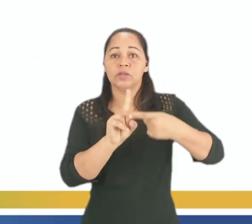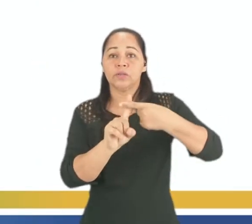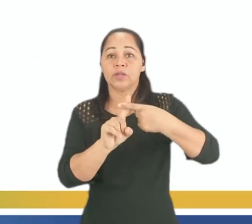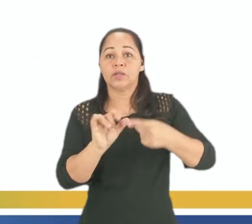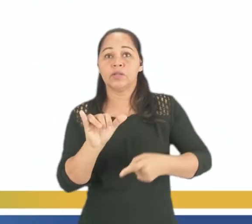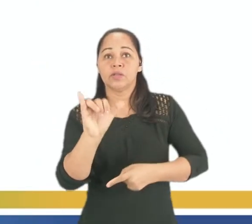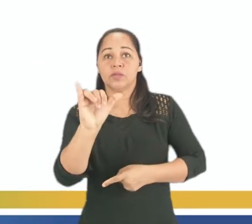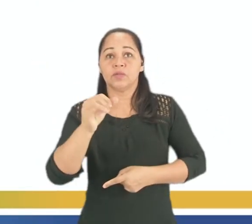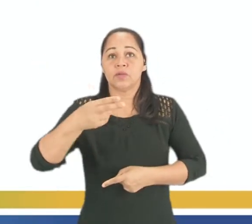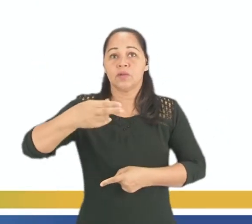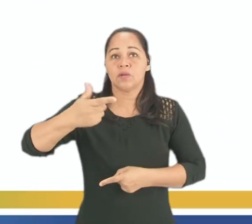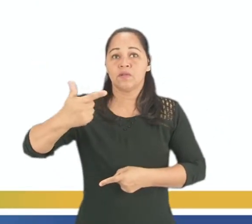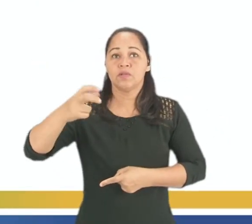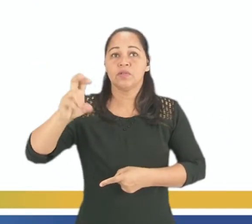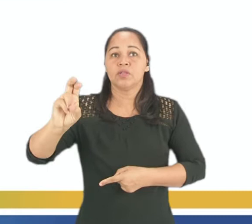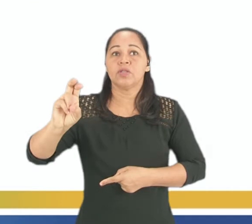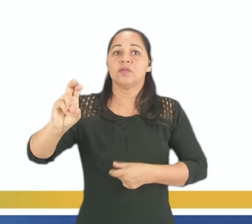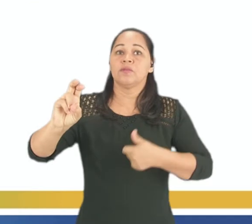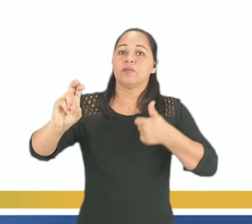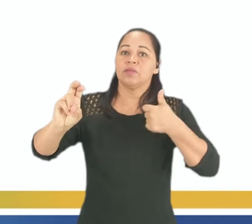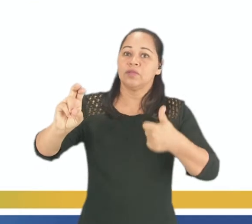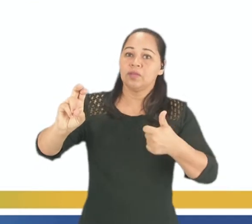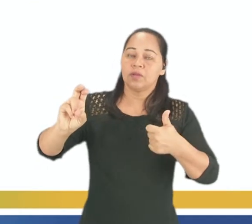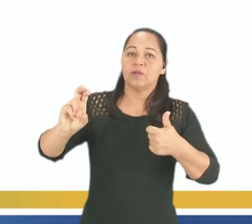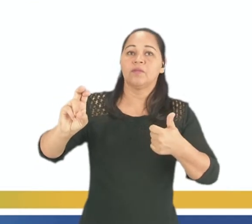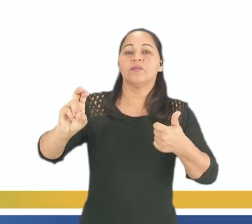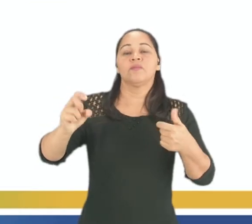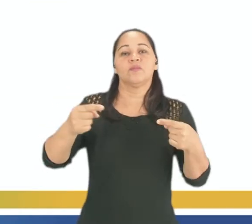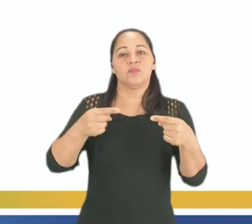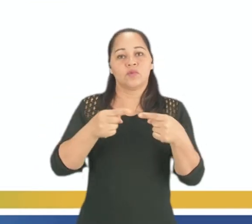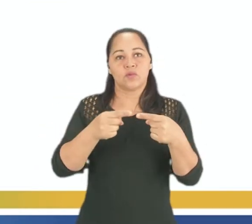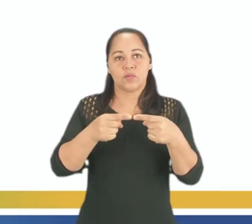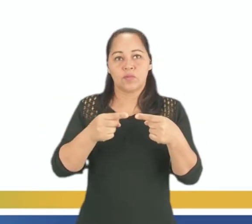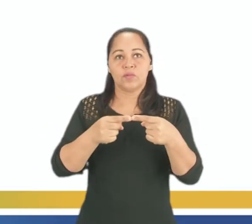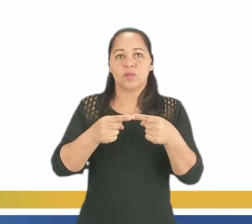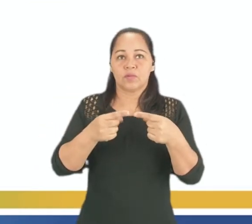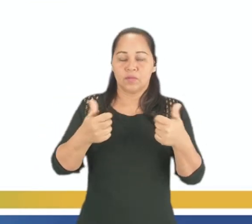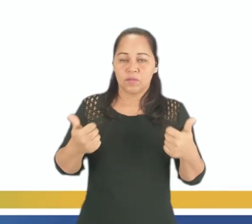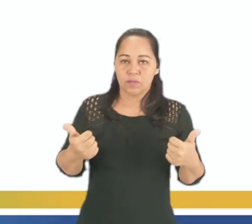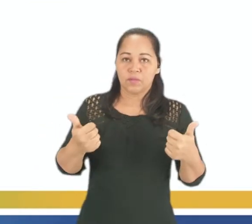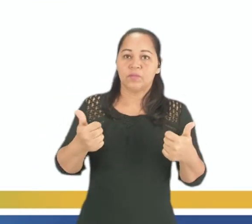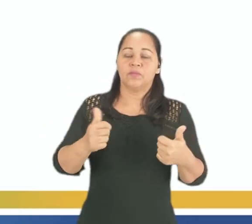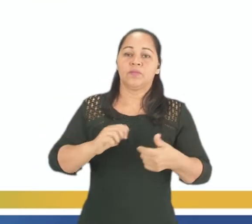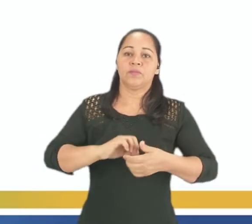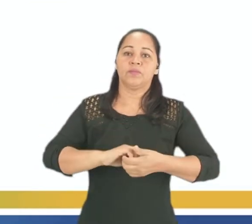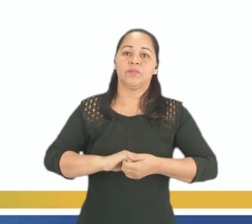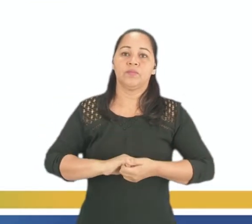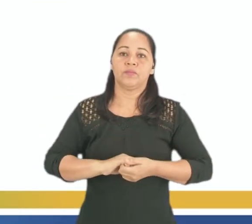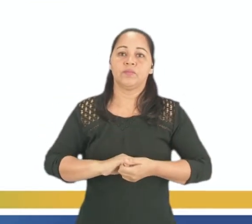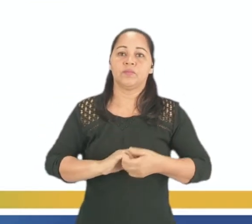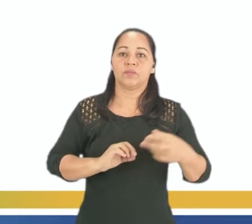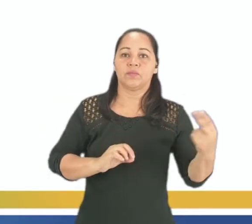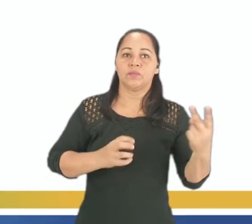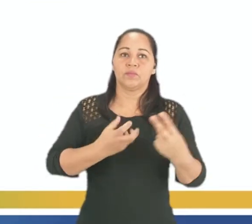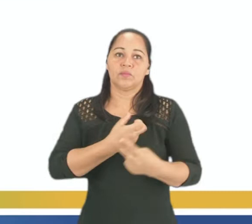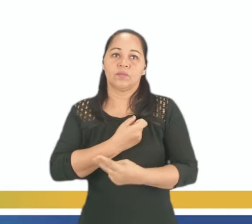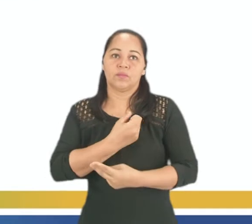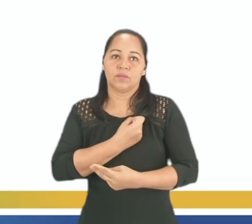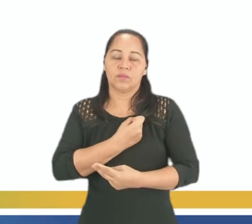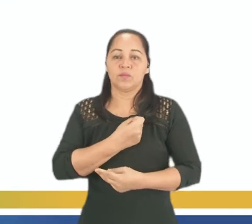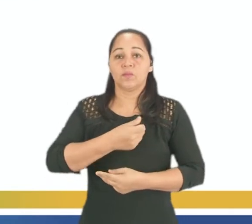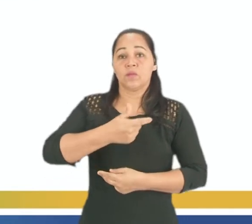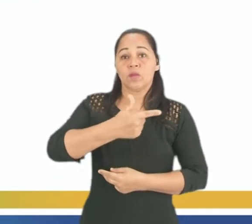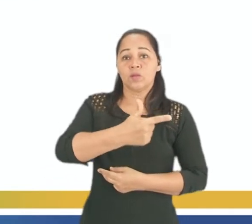equação, esse par ordenado é satisfatório, ele satisfaz a primeira equação, essa igualdade. Então, vamos testar na